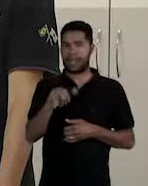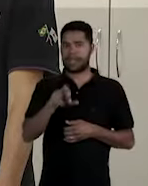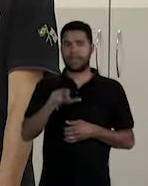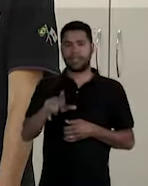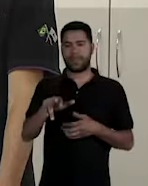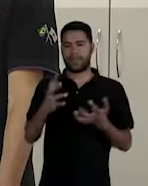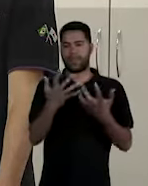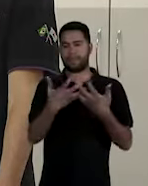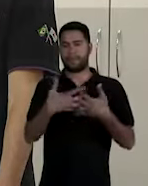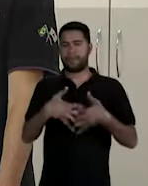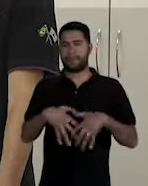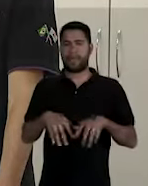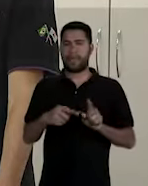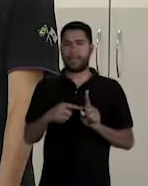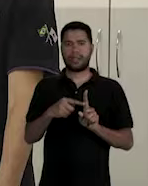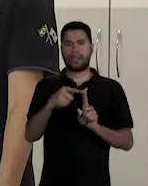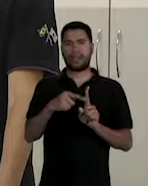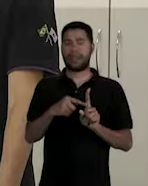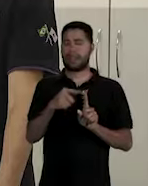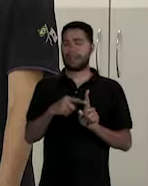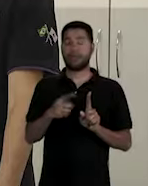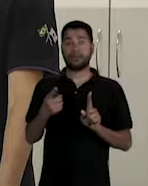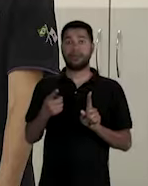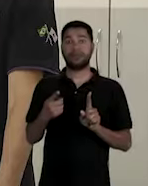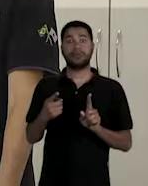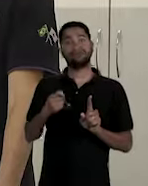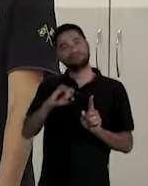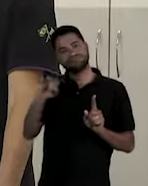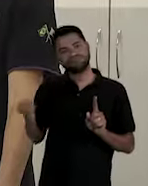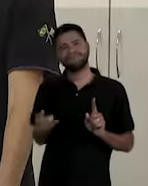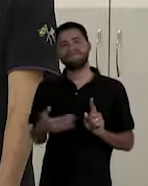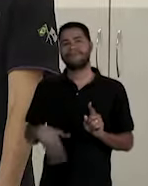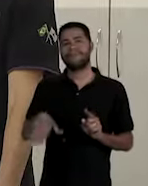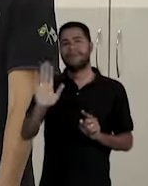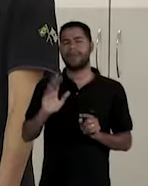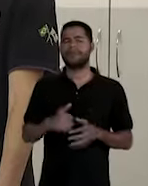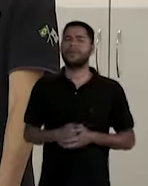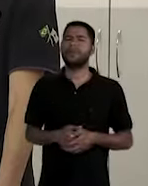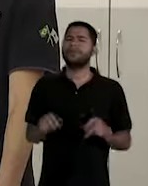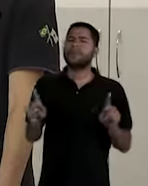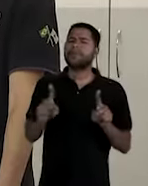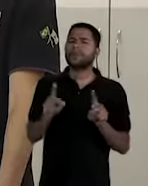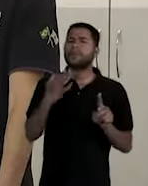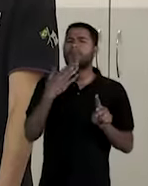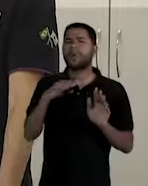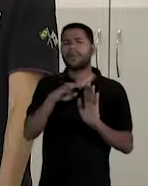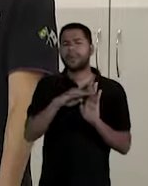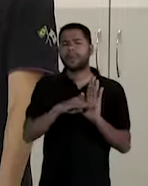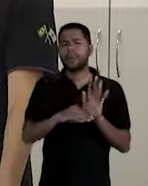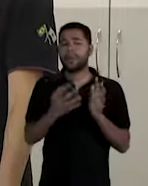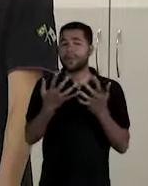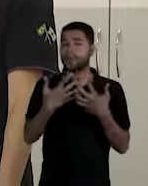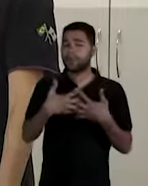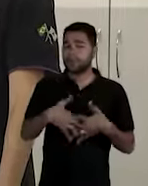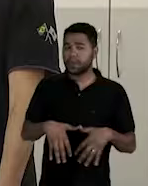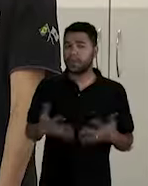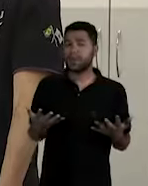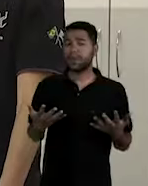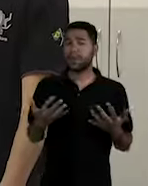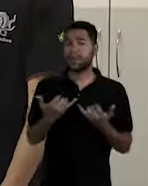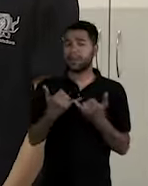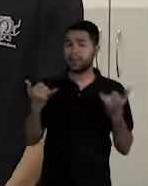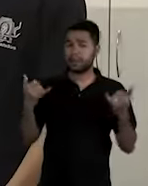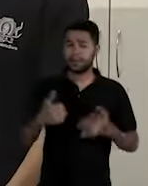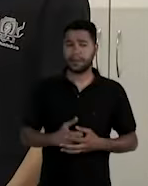portanto, o seu rendimento é muito maior. Professor, qual o princípio de funcionamento do motor